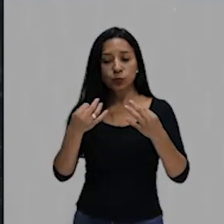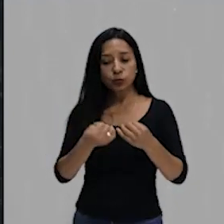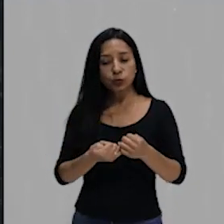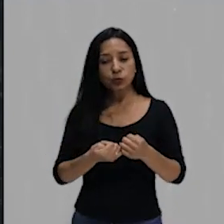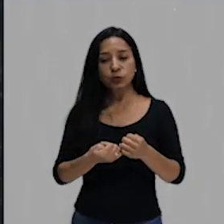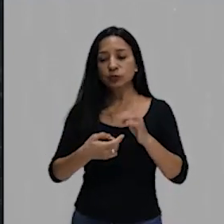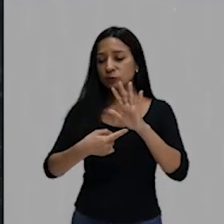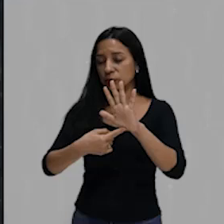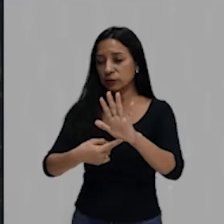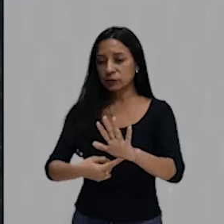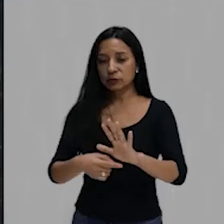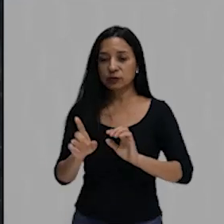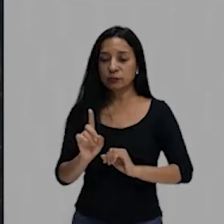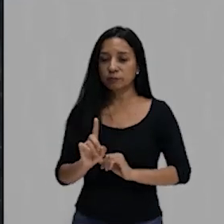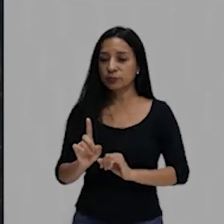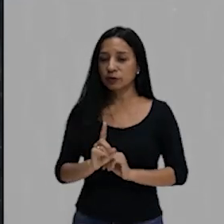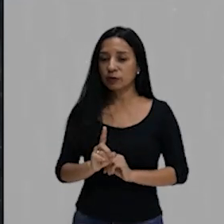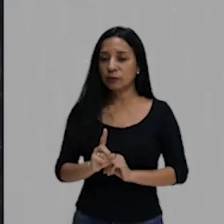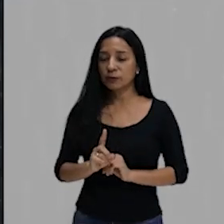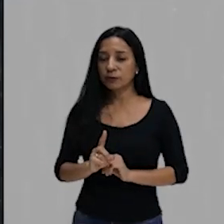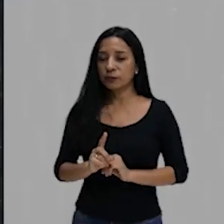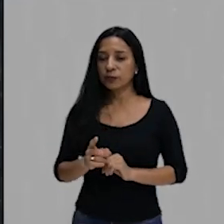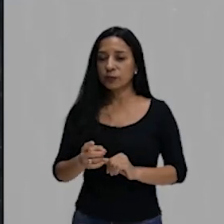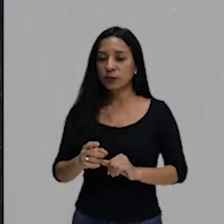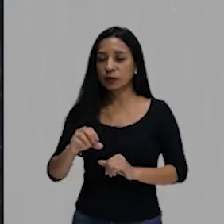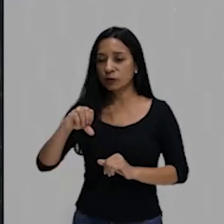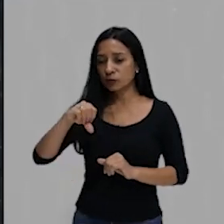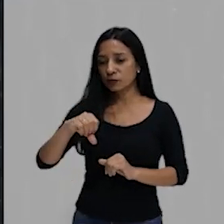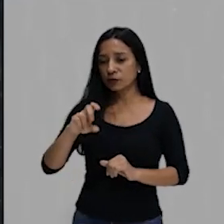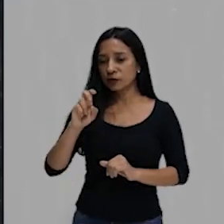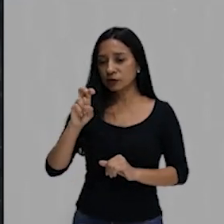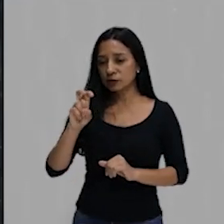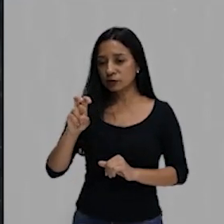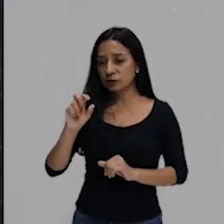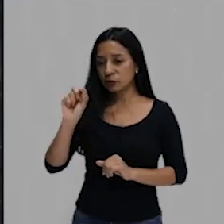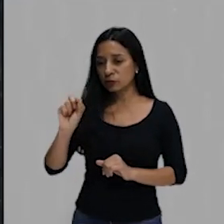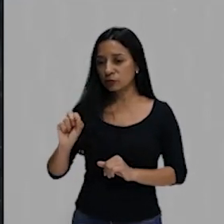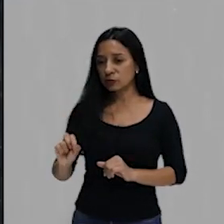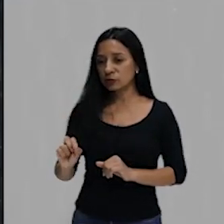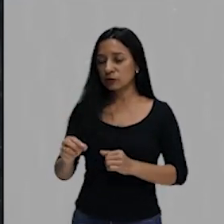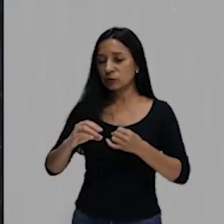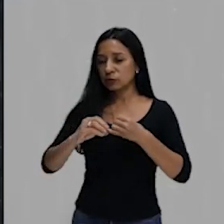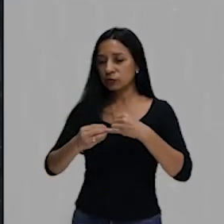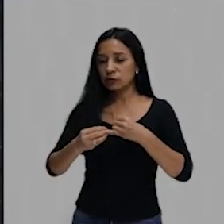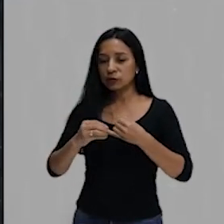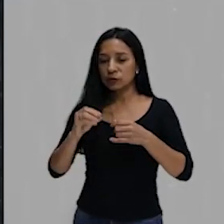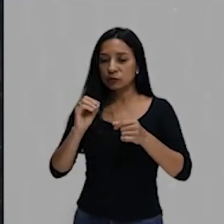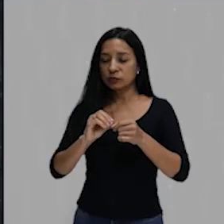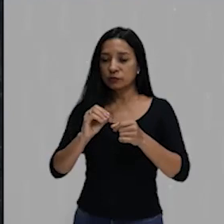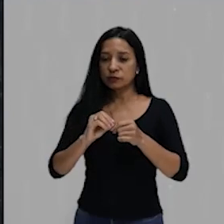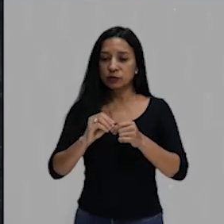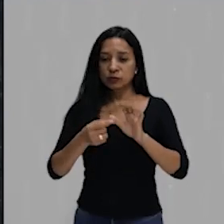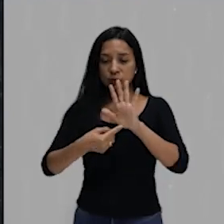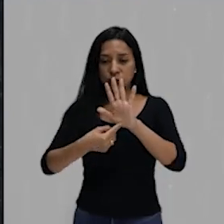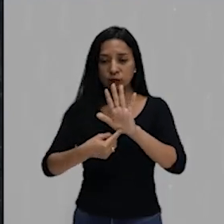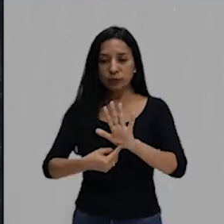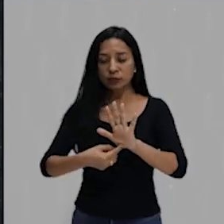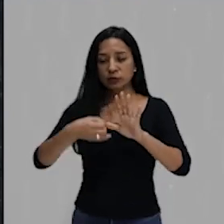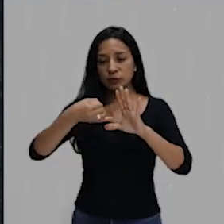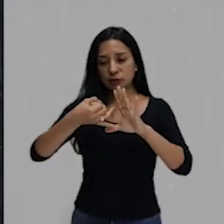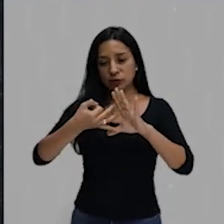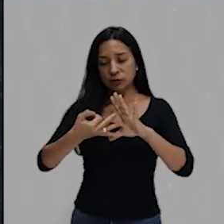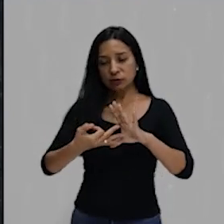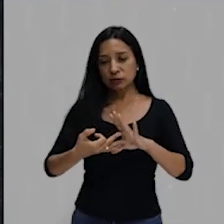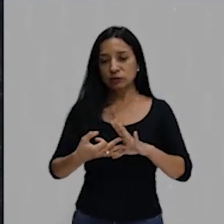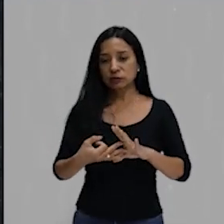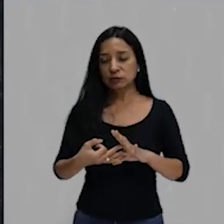caso, apenas 95% dos feijões que foram produzidos vão apresentar essa